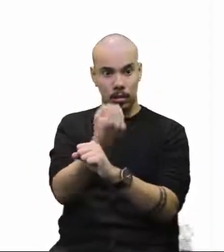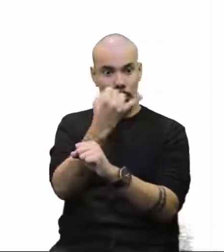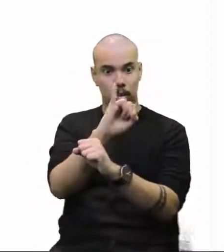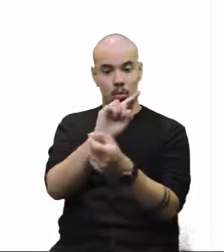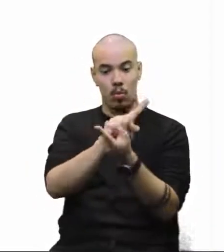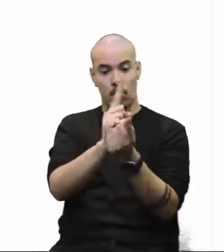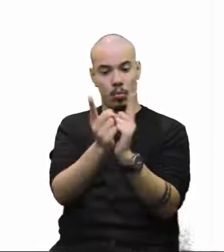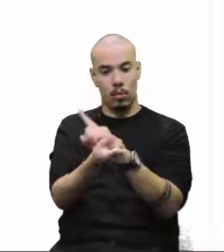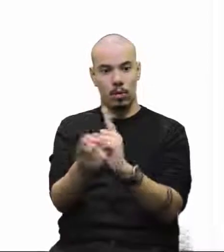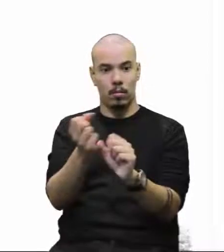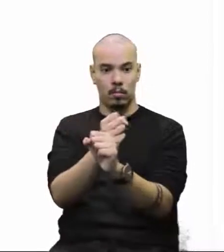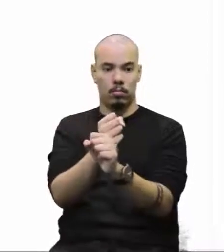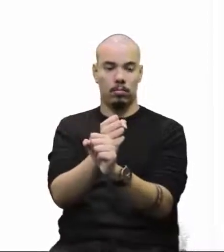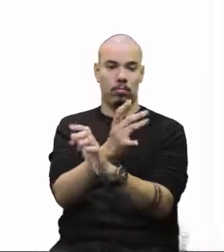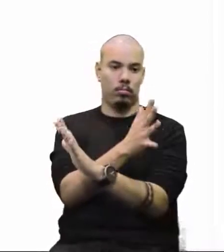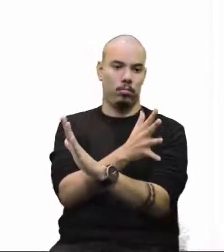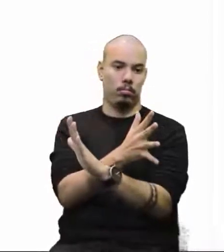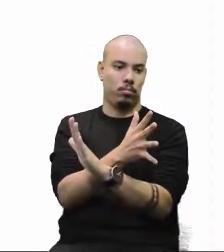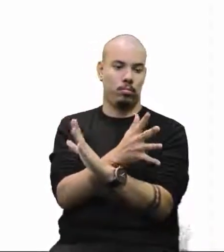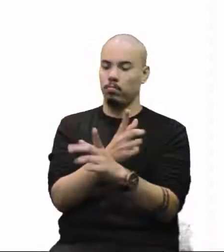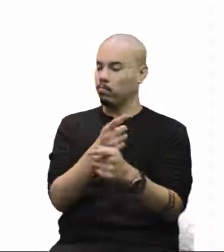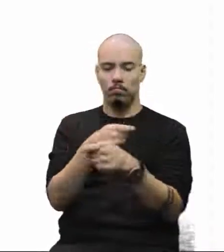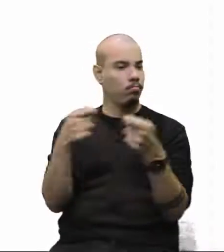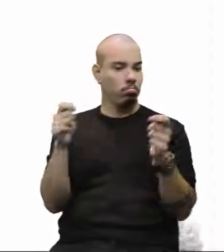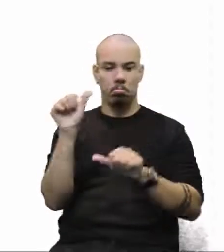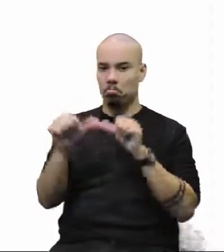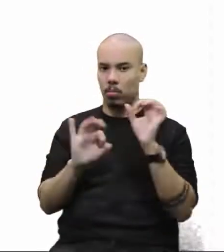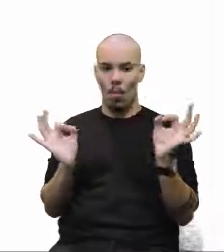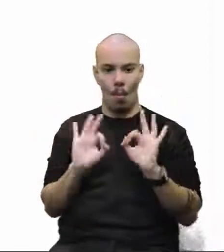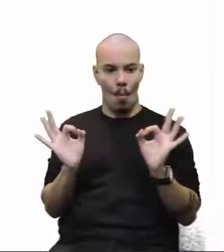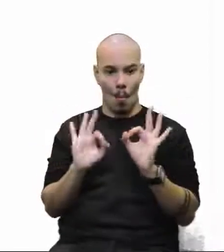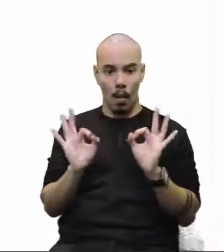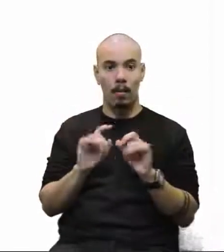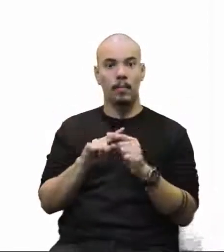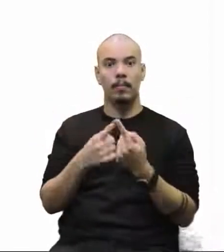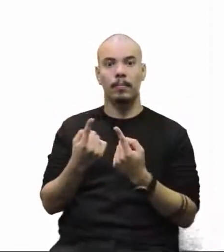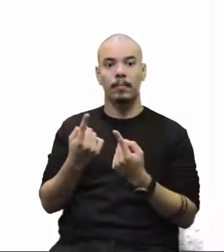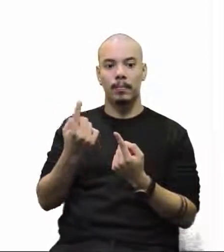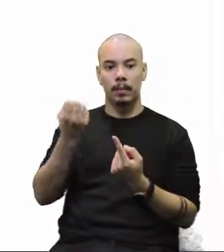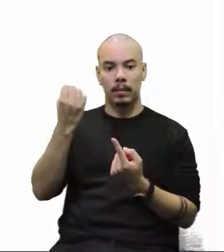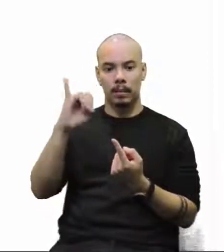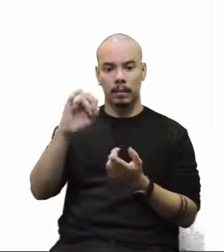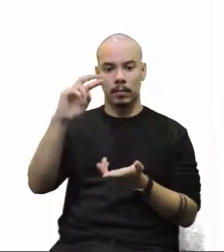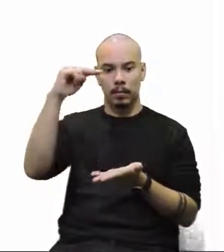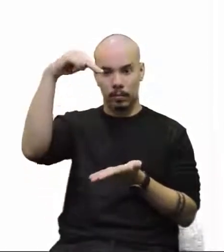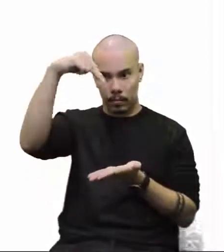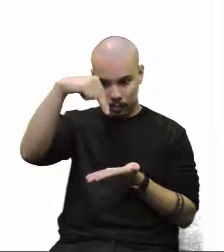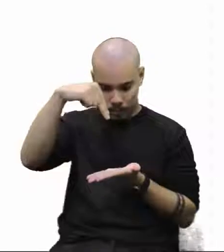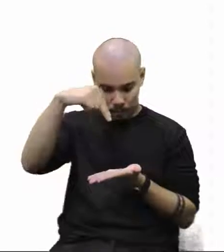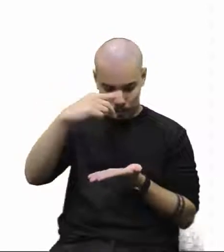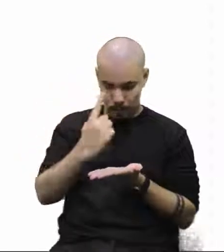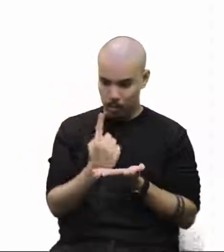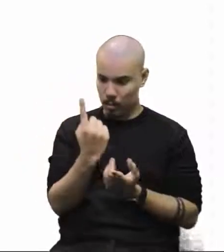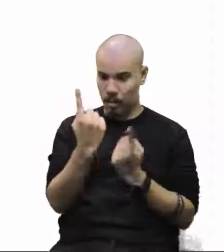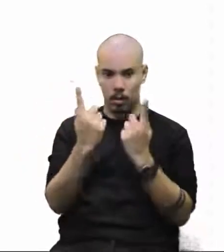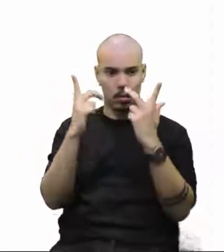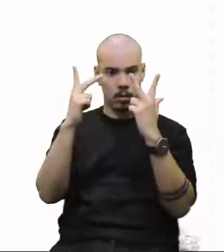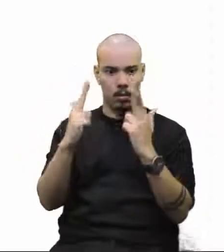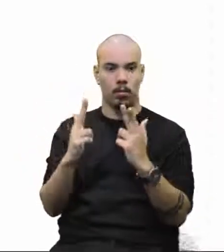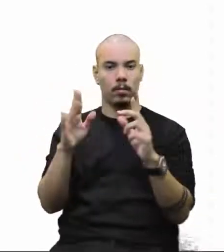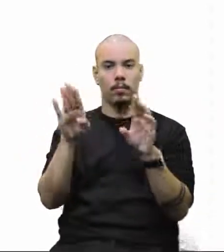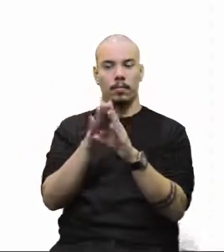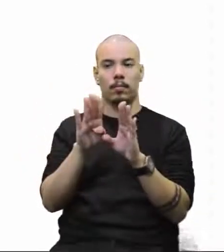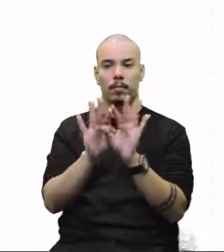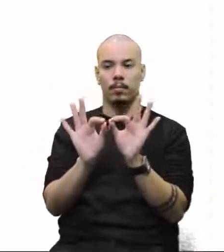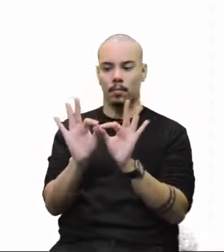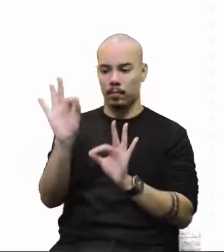sentidos opostos, a força é de repulsão, não muda nada, né? Vista de cima de dois condutores retos e